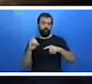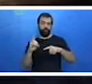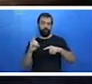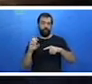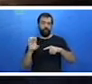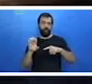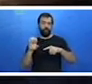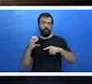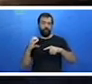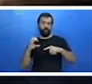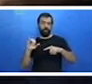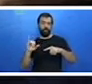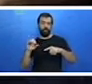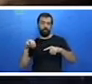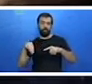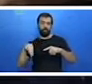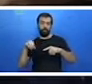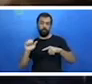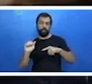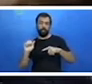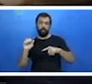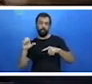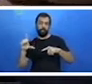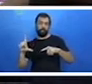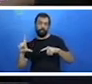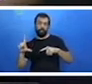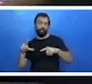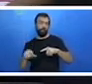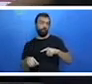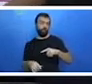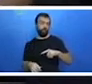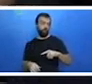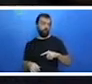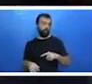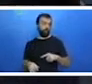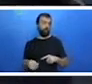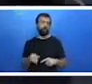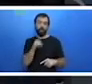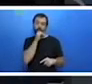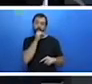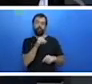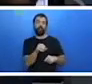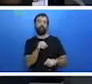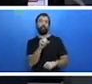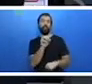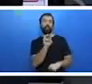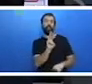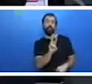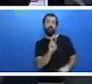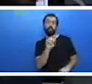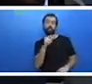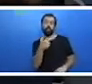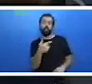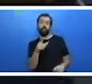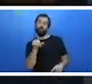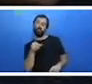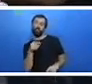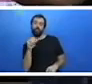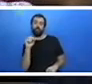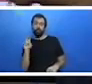37 inteiro. E esse vírgula 2 é a parte decimal, é o 37 mais um